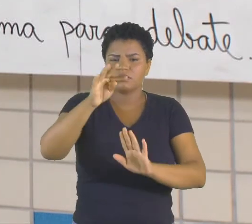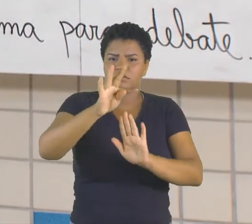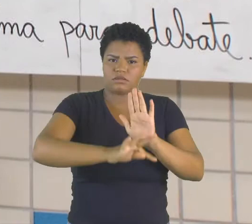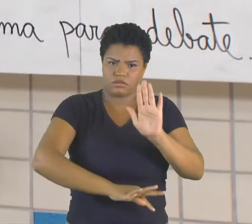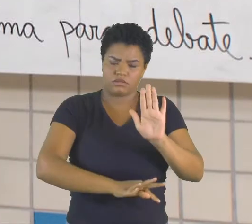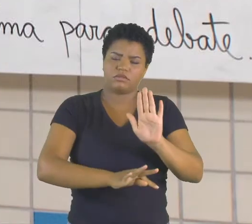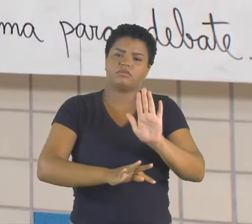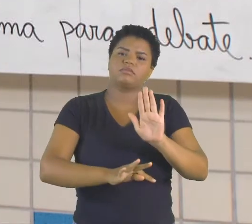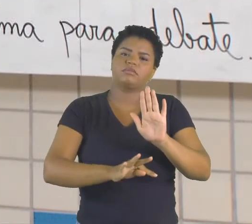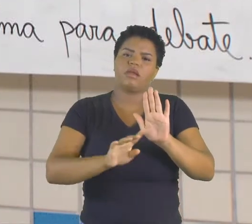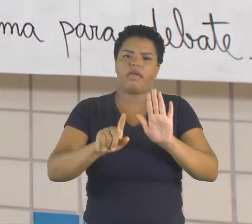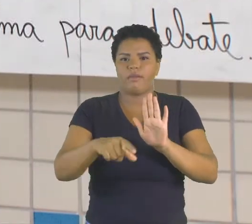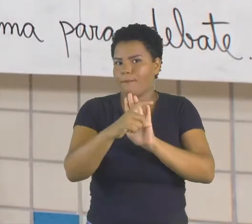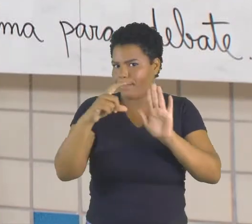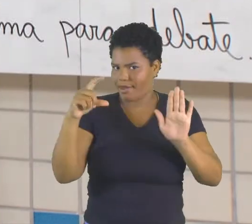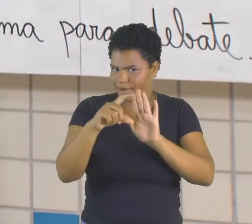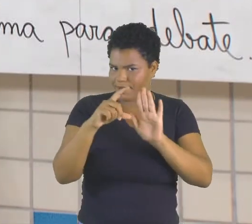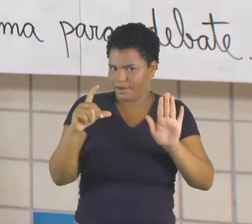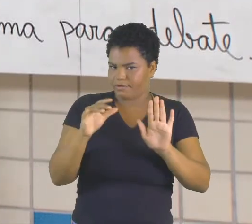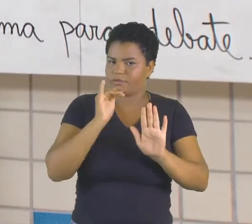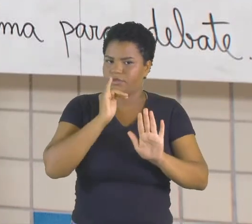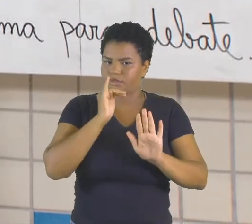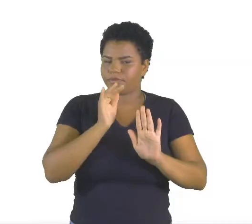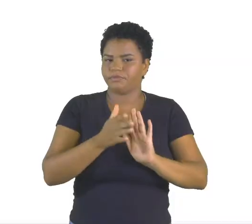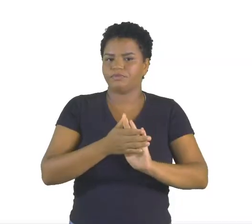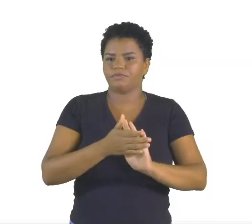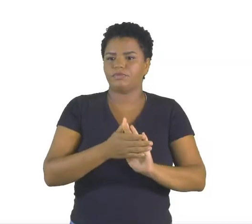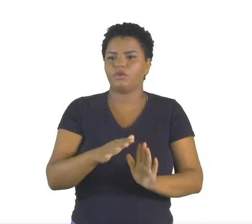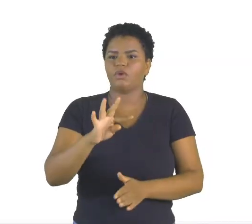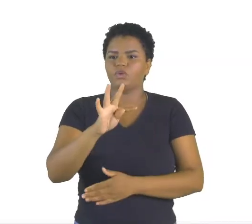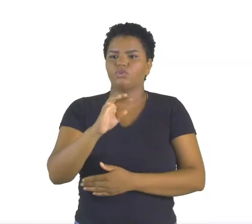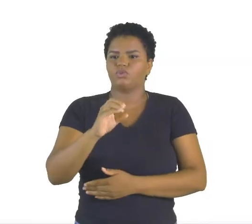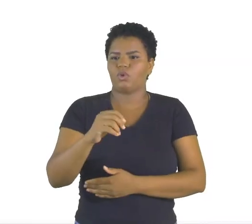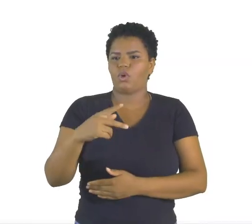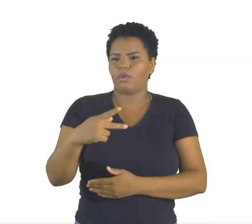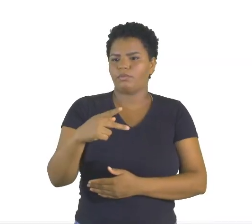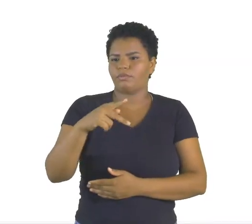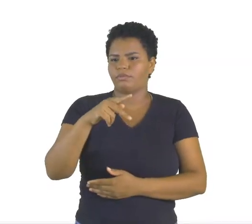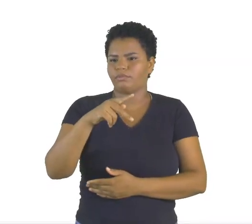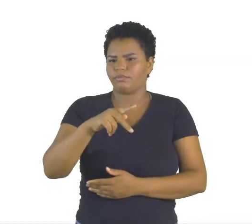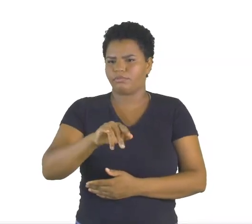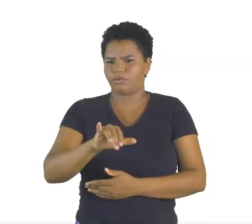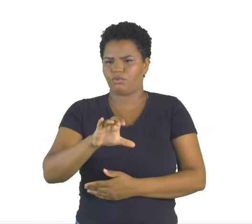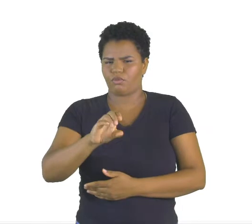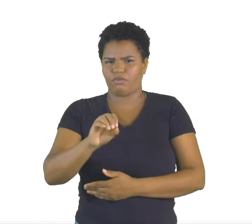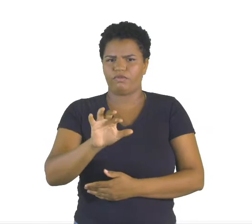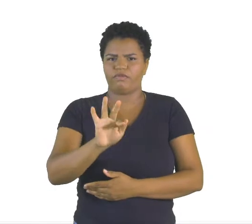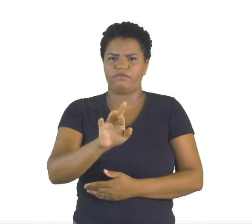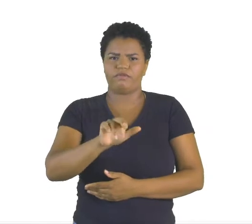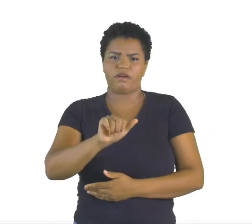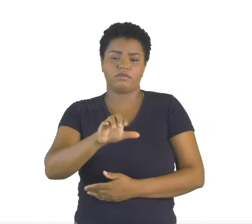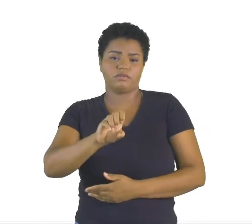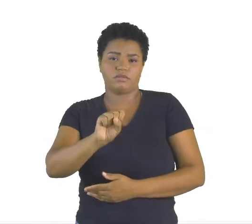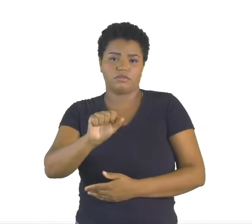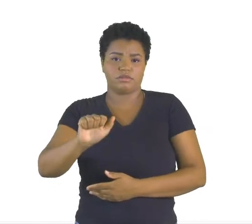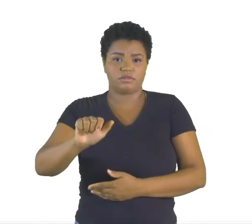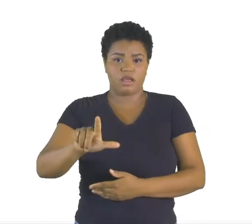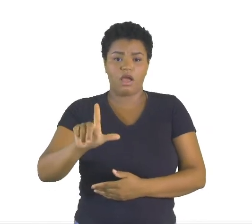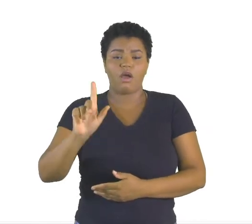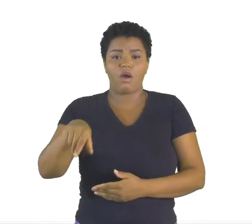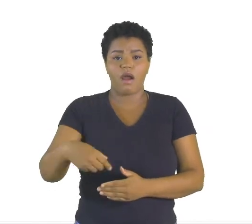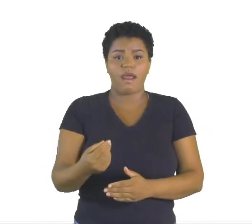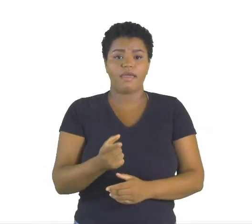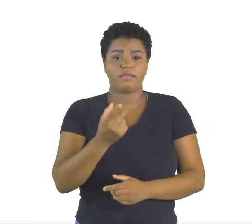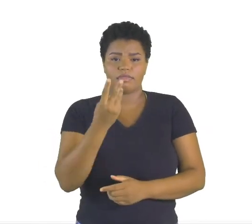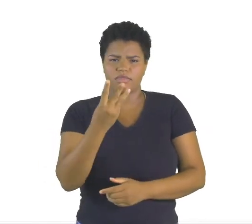estamos falando de um parágrafo. O tópico frasal, ele deve ser composto por no máximo 3